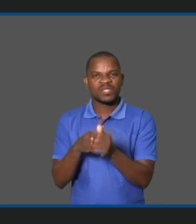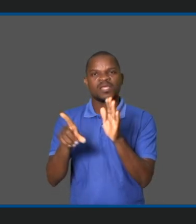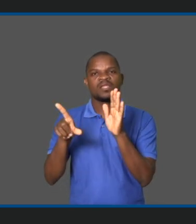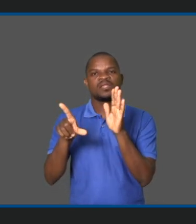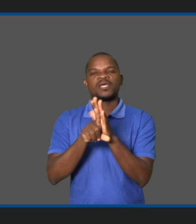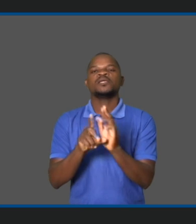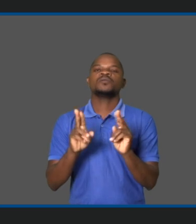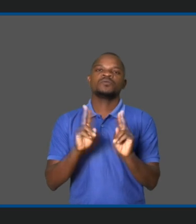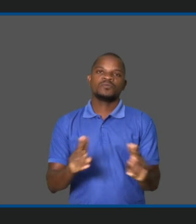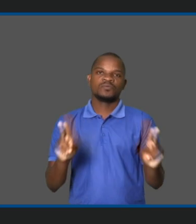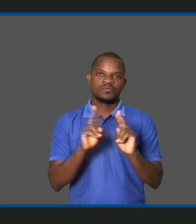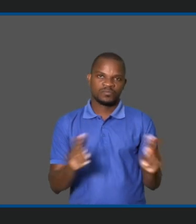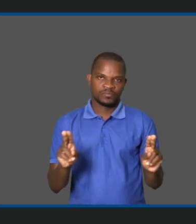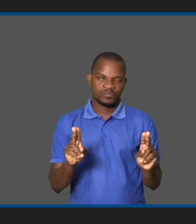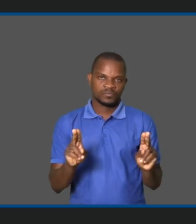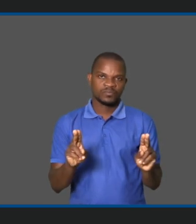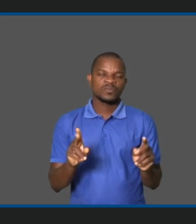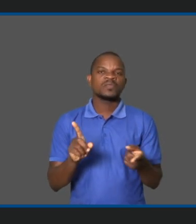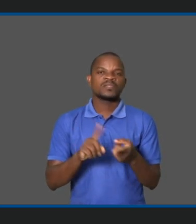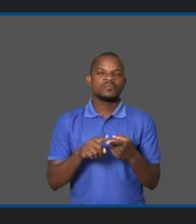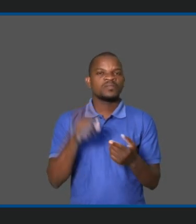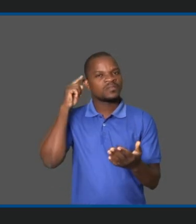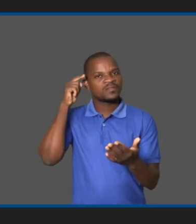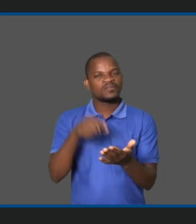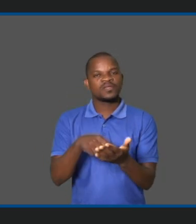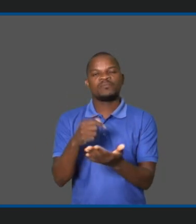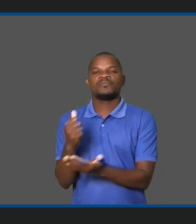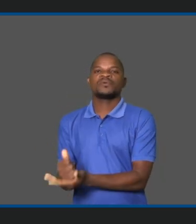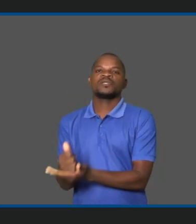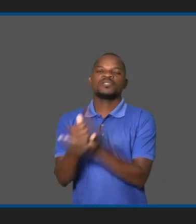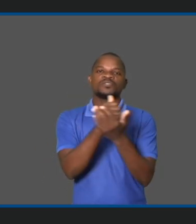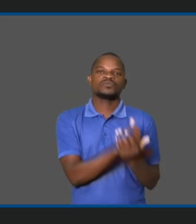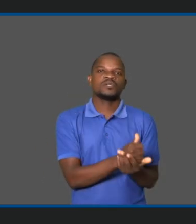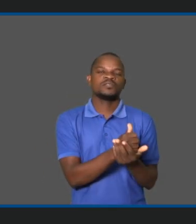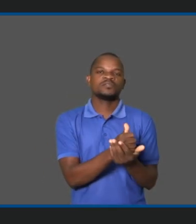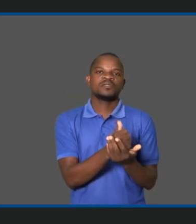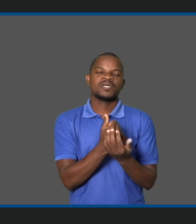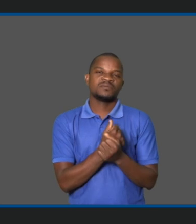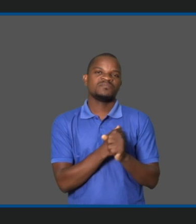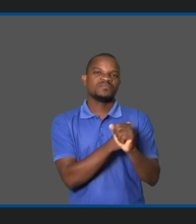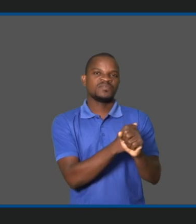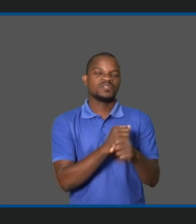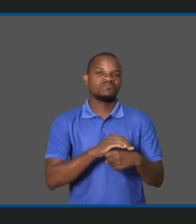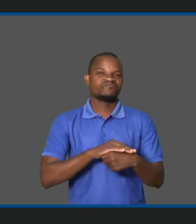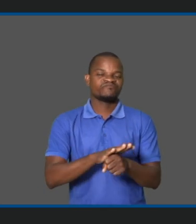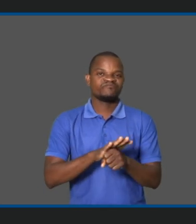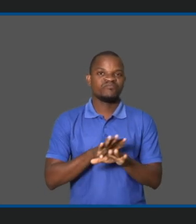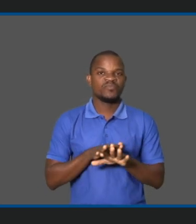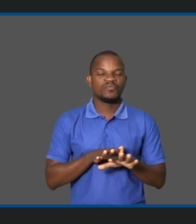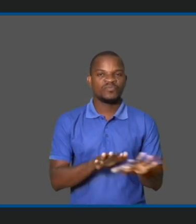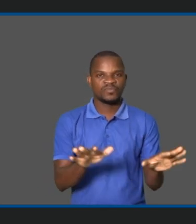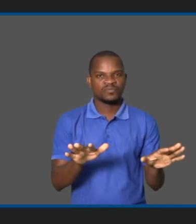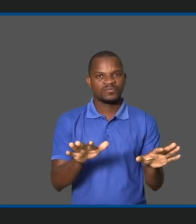de qualquer situação de propagação de coronavírus, as medidas necessárias